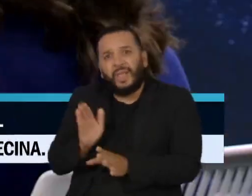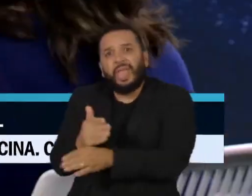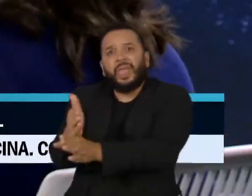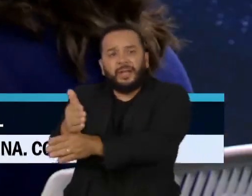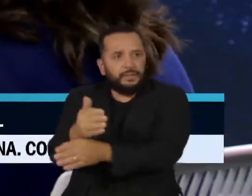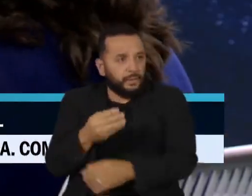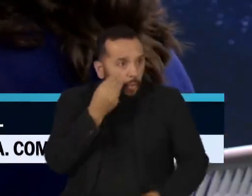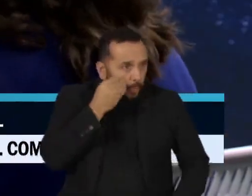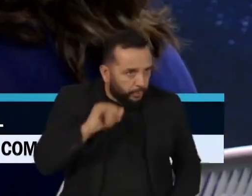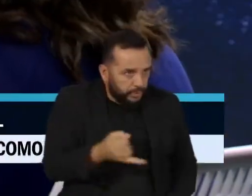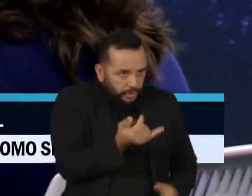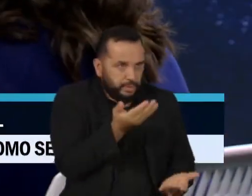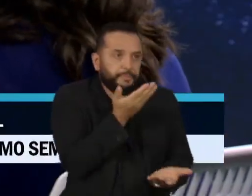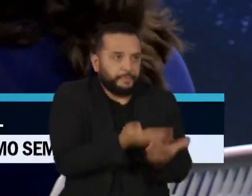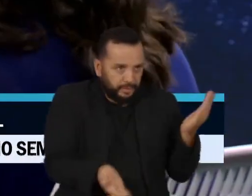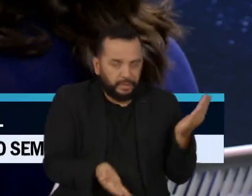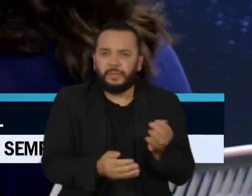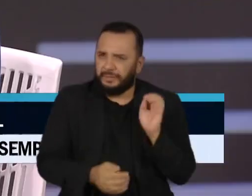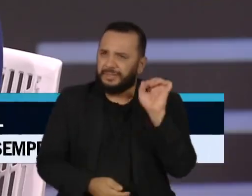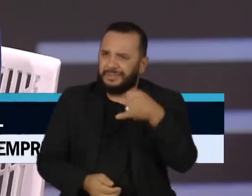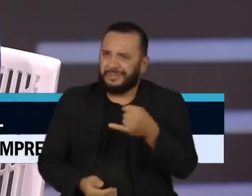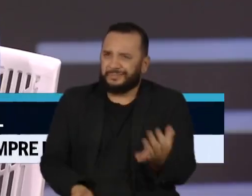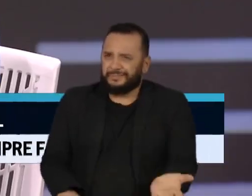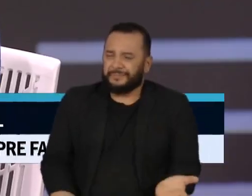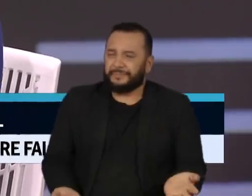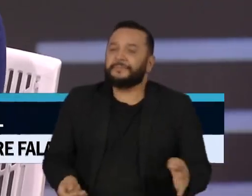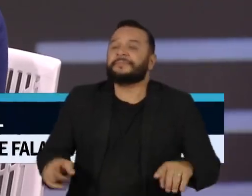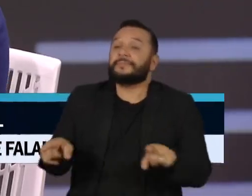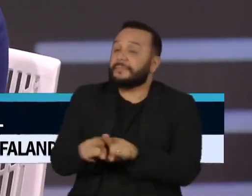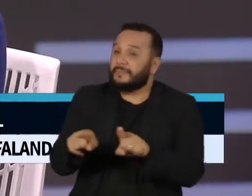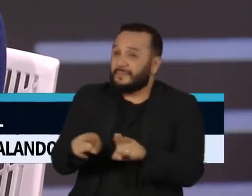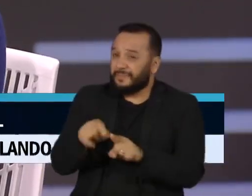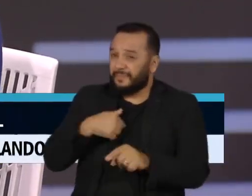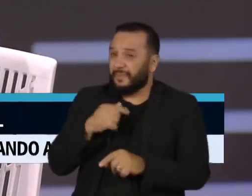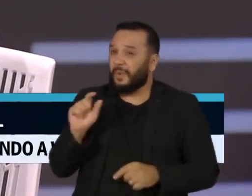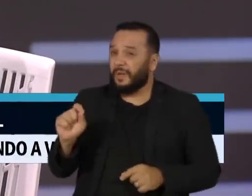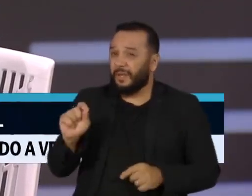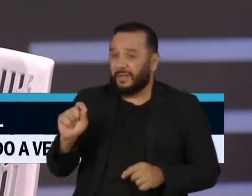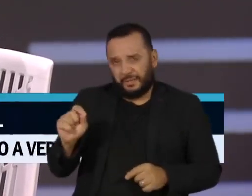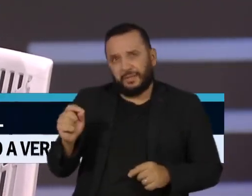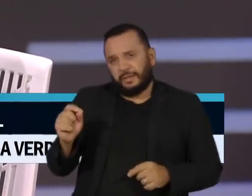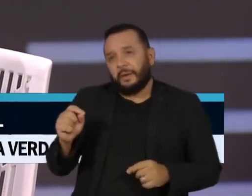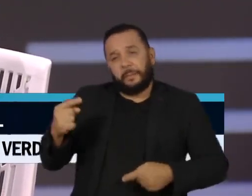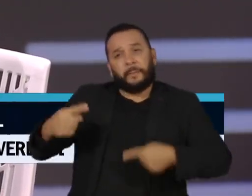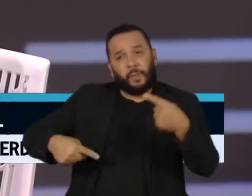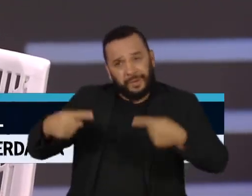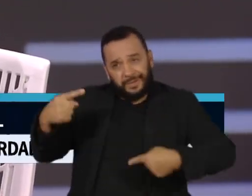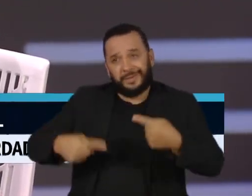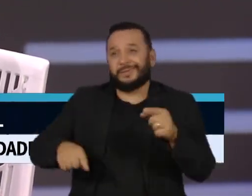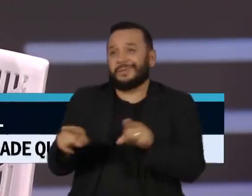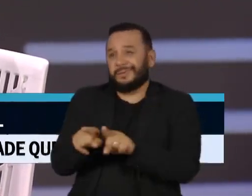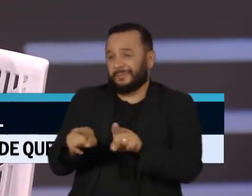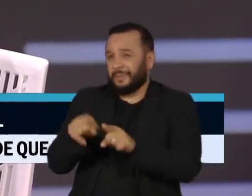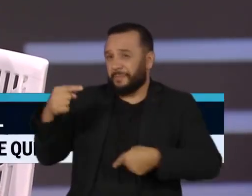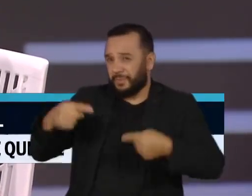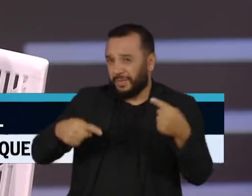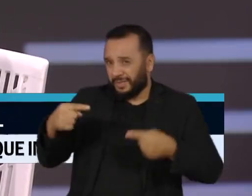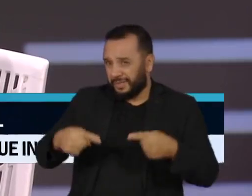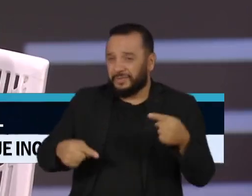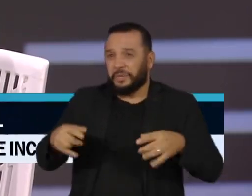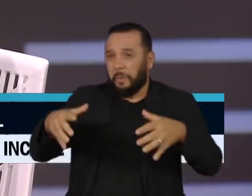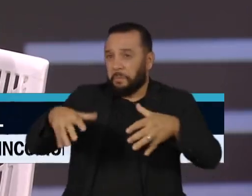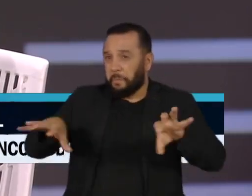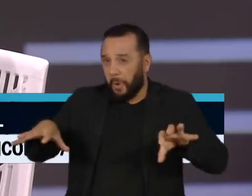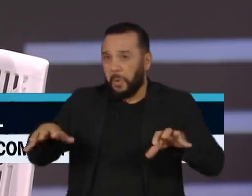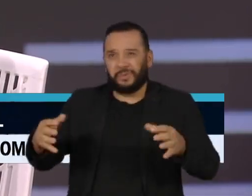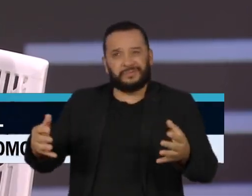importantes. Sucessivamente. Por isso que assim. E acho que um outro aspecto que ajudou ele a perder é a instabilidade política, né? A dinâmica que a gente